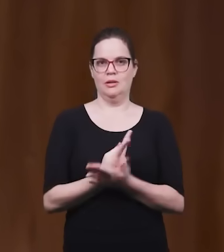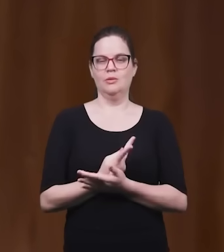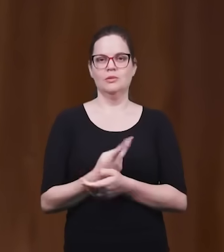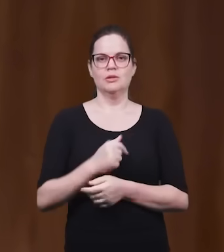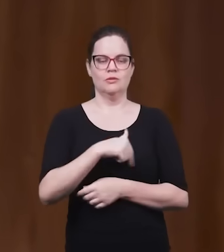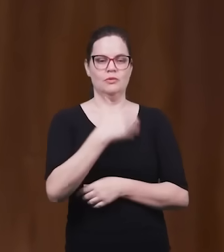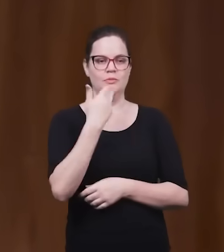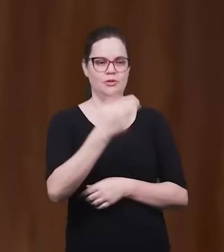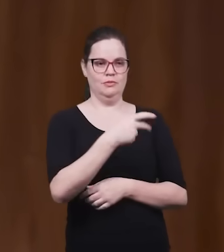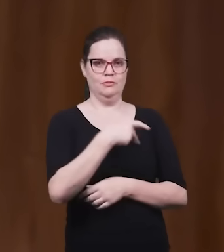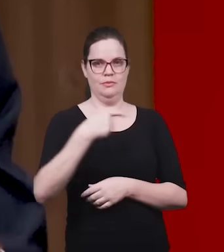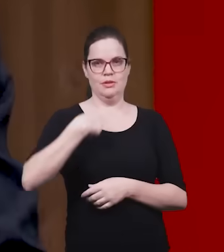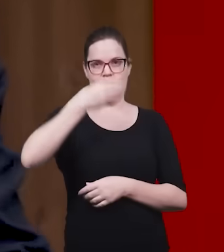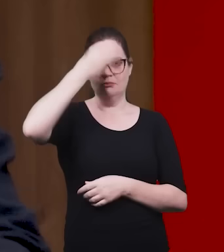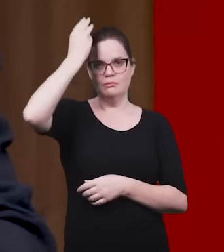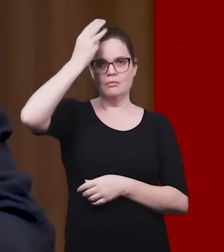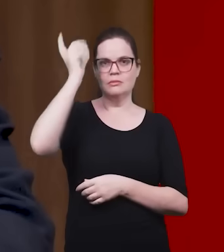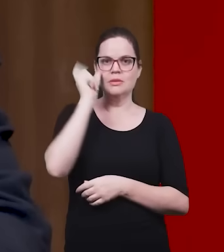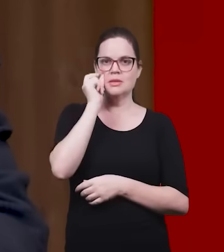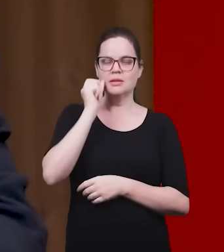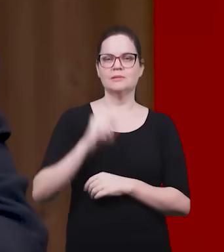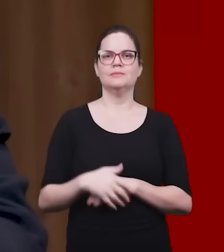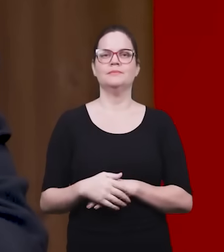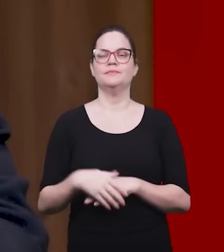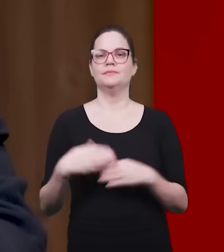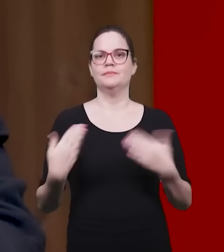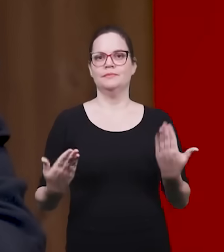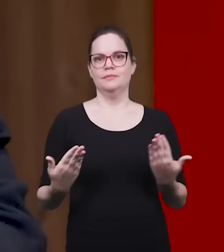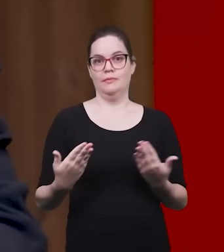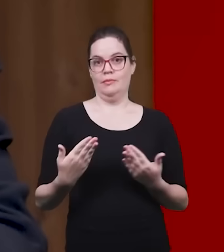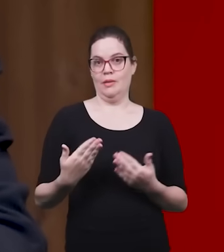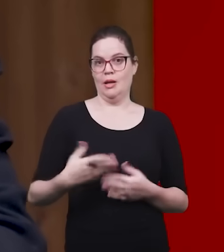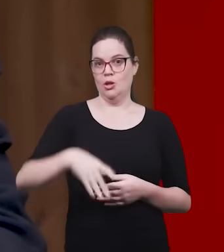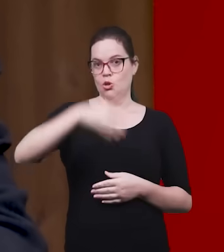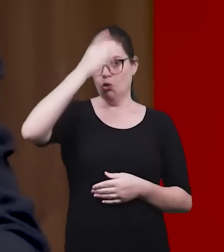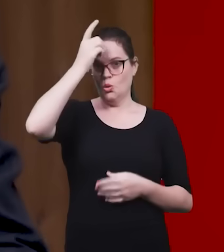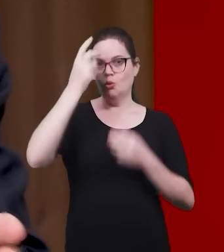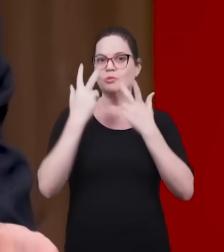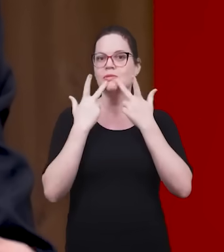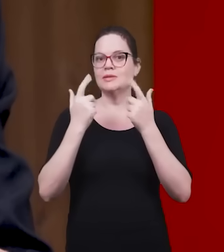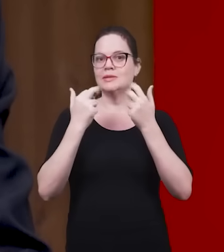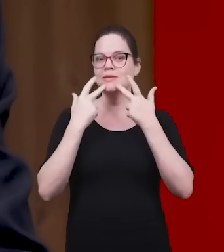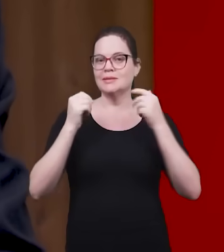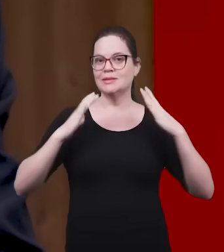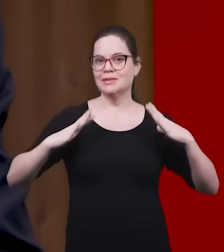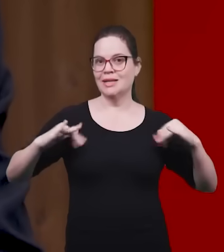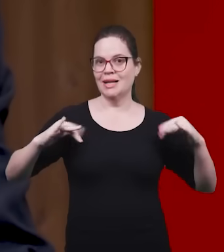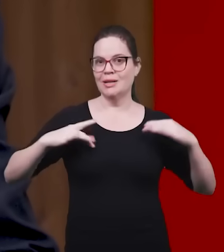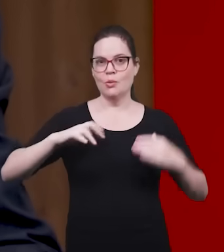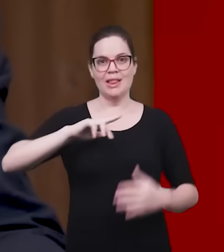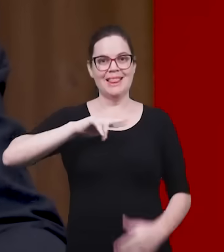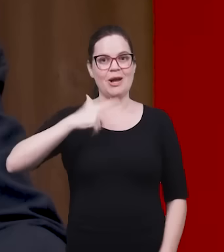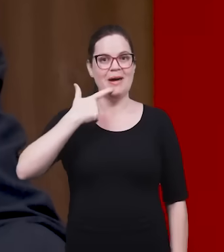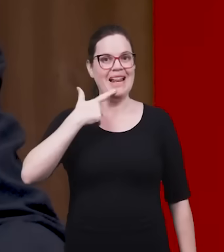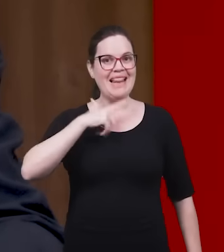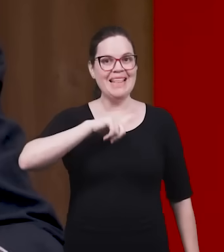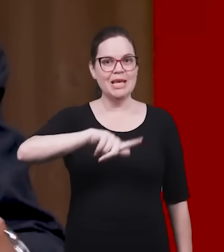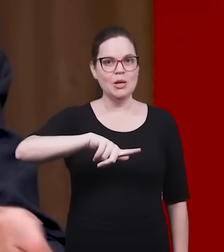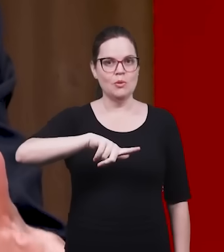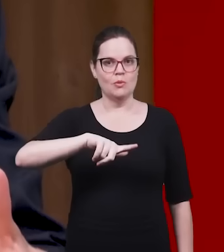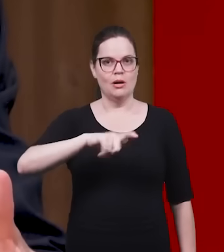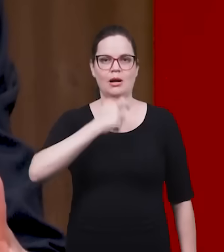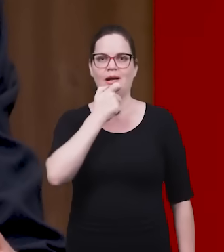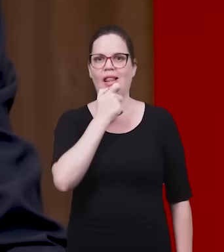igreja. Então, o dom de línguas não é de idiomas. Isso fica muito claro porque você tem várias pessoas que